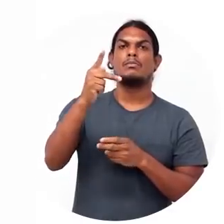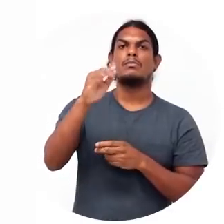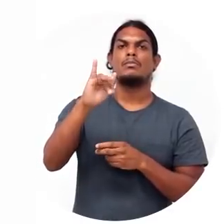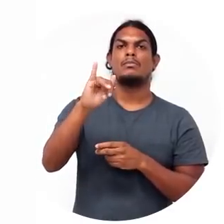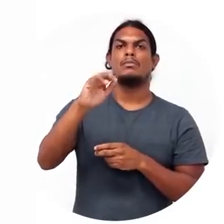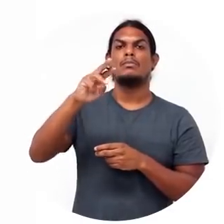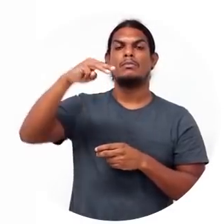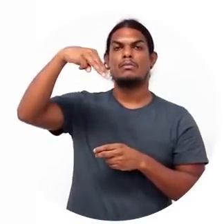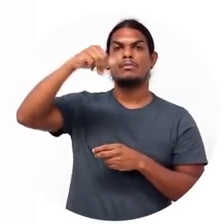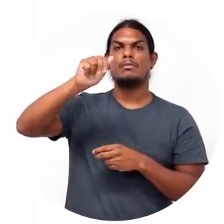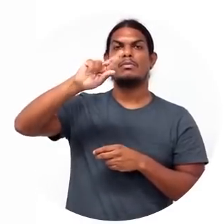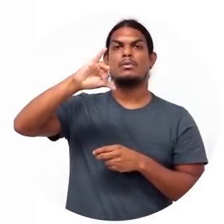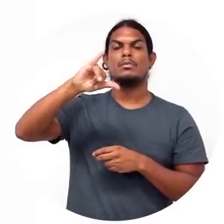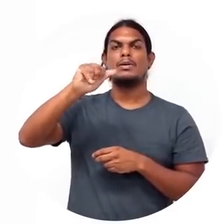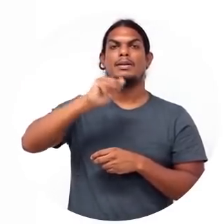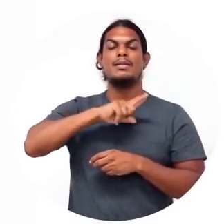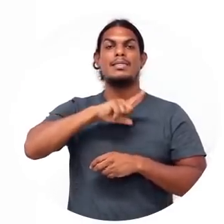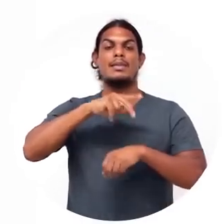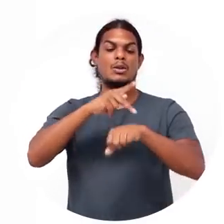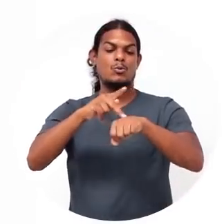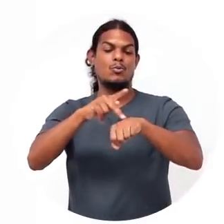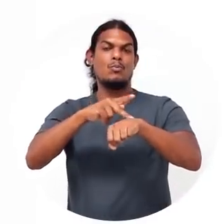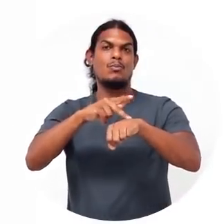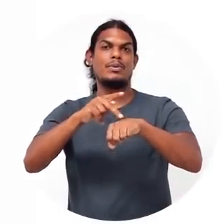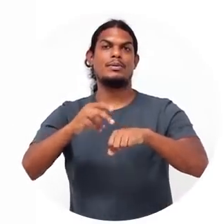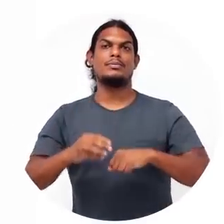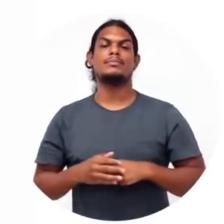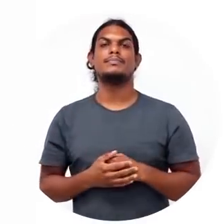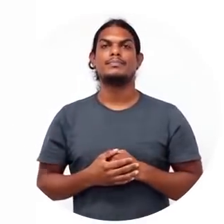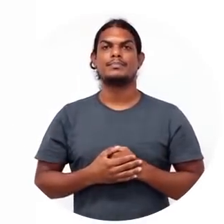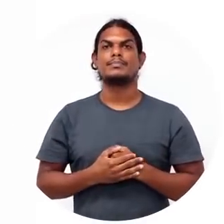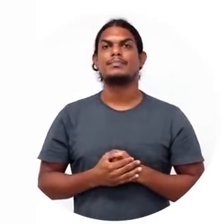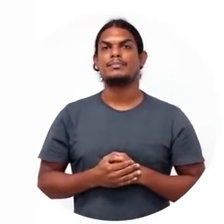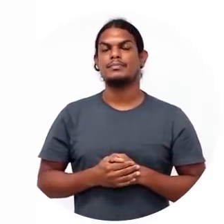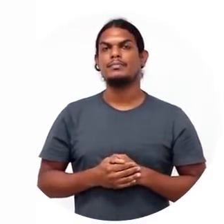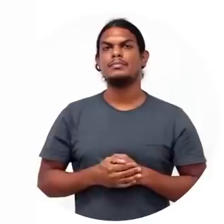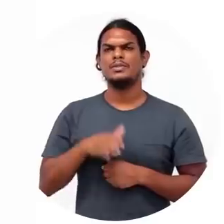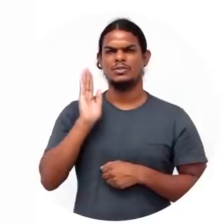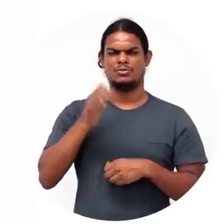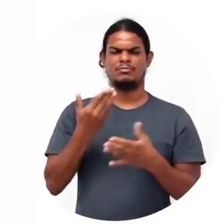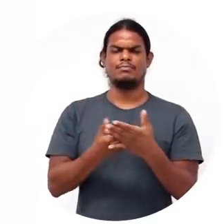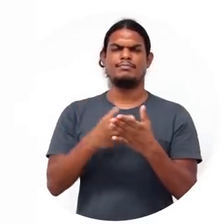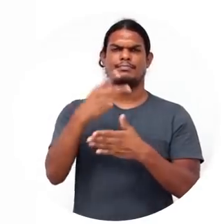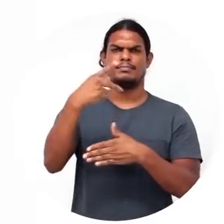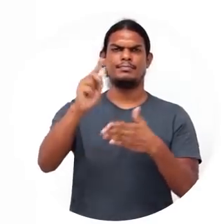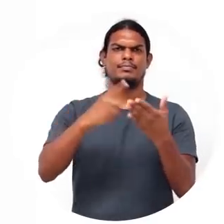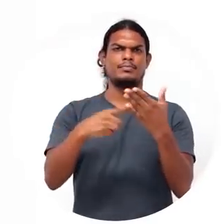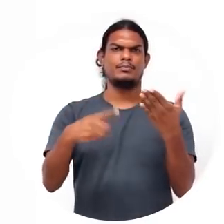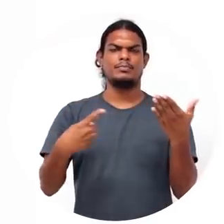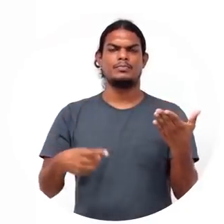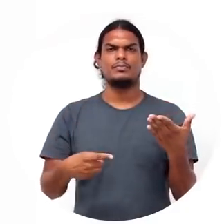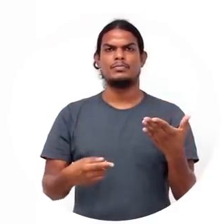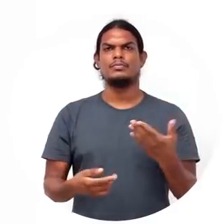primárias, eu tenho o preto, certo? Isso a gente falou lá no caderno.